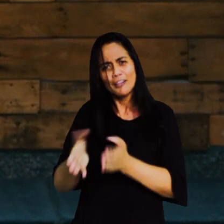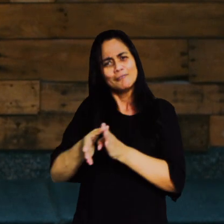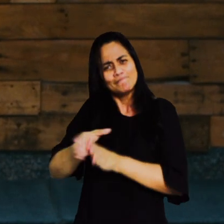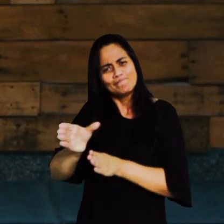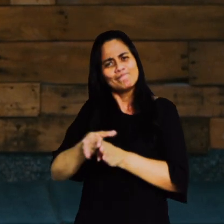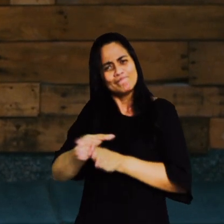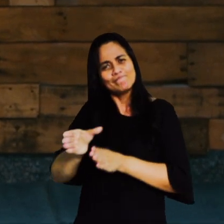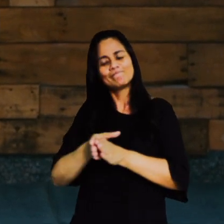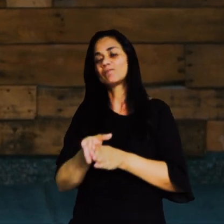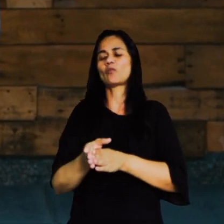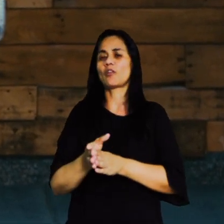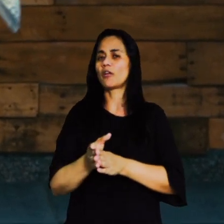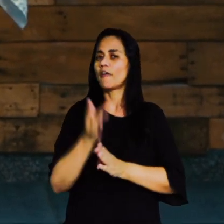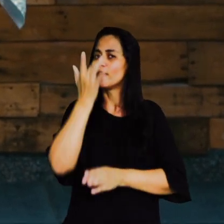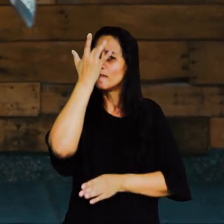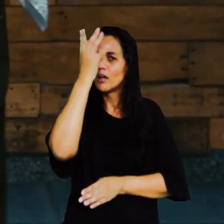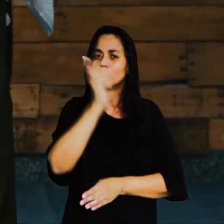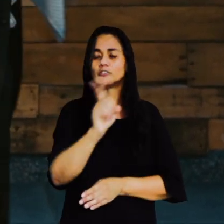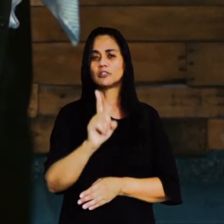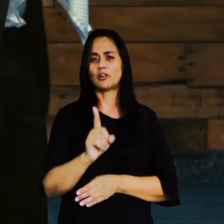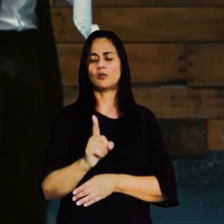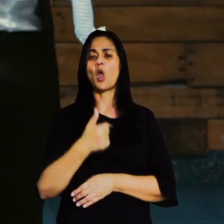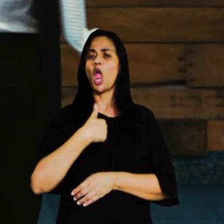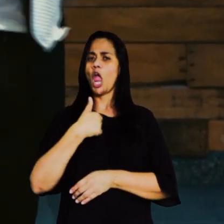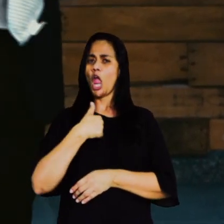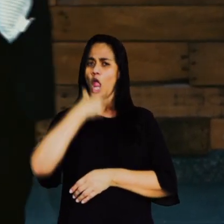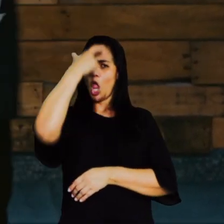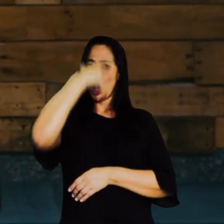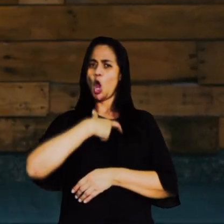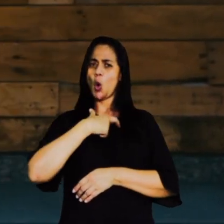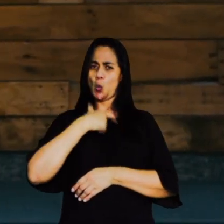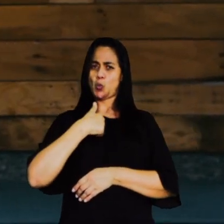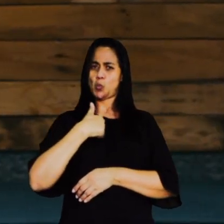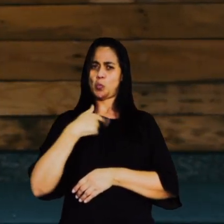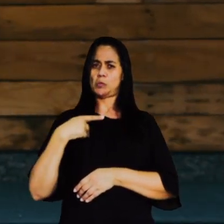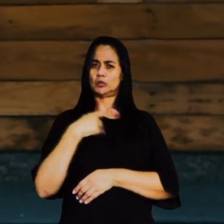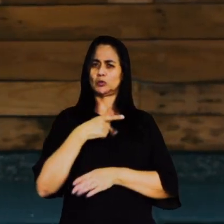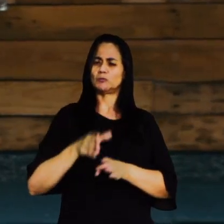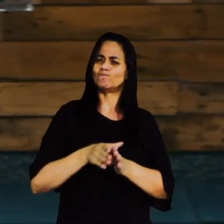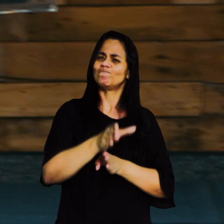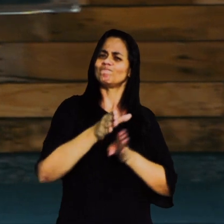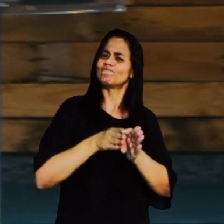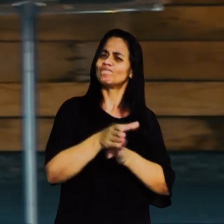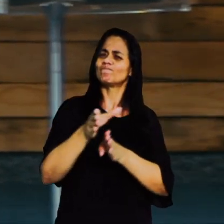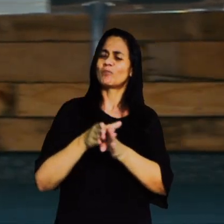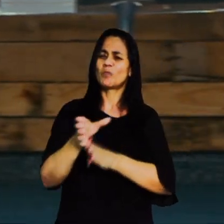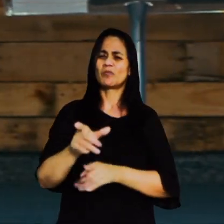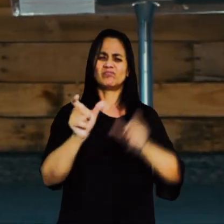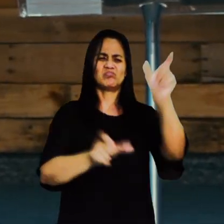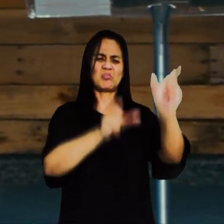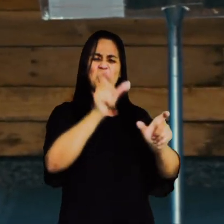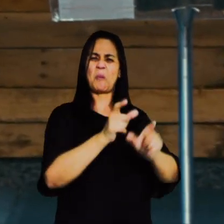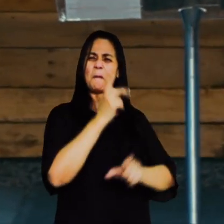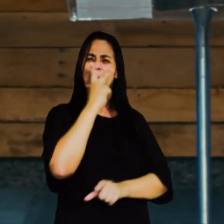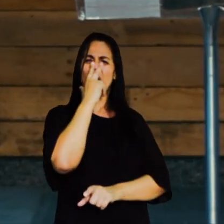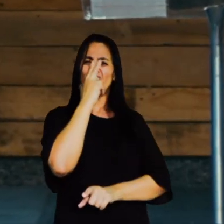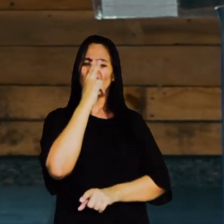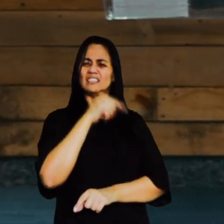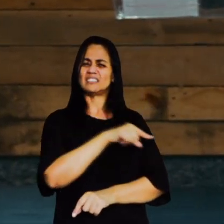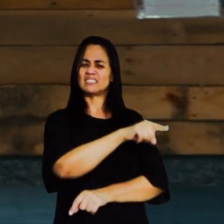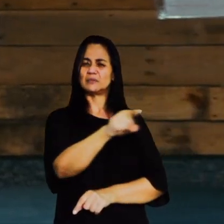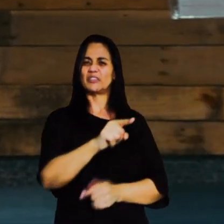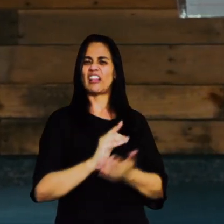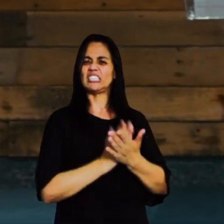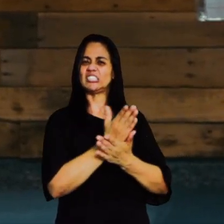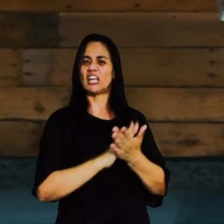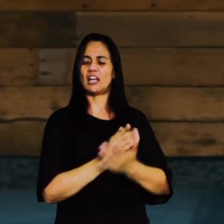Não é fácil, porque eu sei que eu faço isso com algumas pessoas. E muitas vezes parece que a gente está incomodando. Não te vi domingo. Onde é que